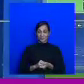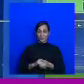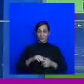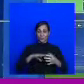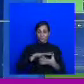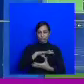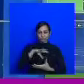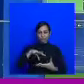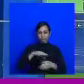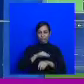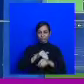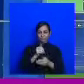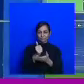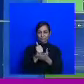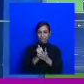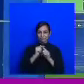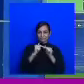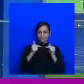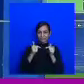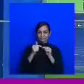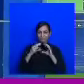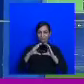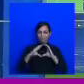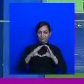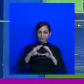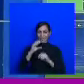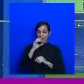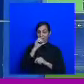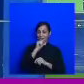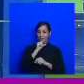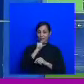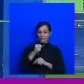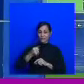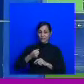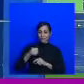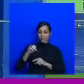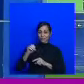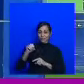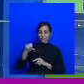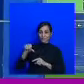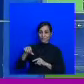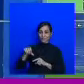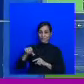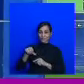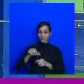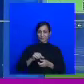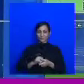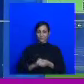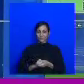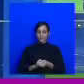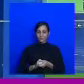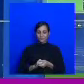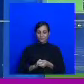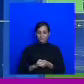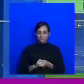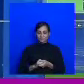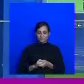O globo girando, você chamando, a sorte chegando. Bola laranja, número 09. Laranja,